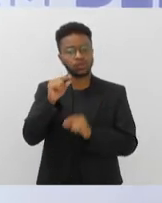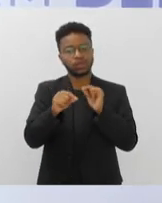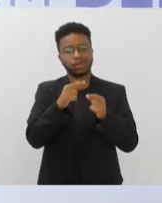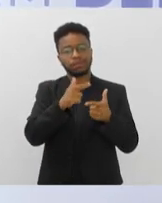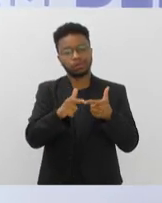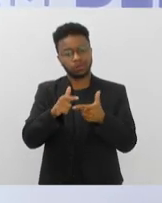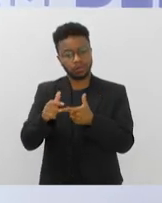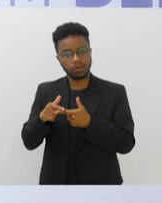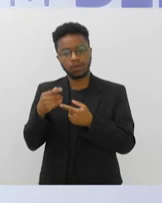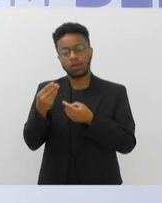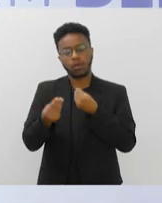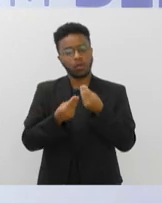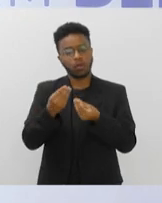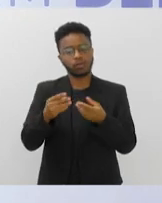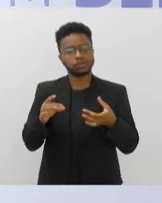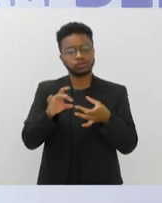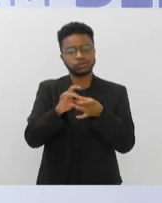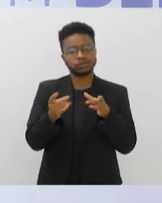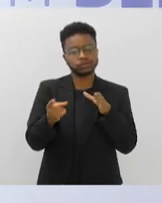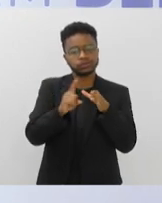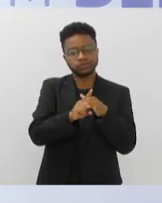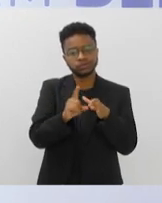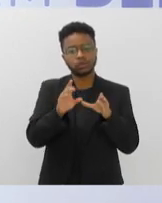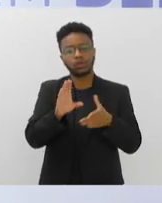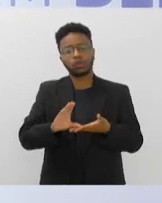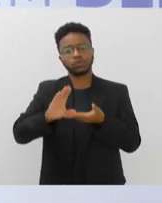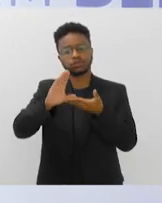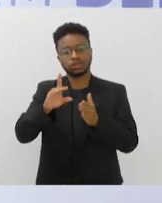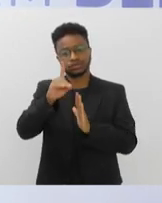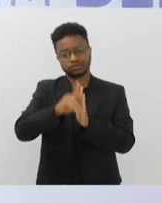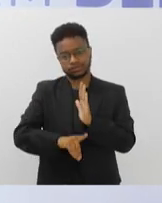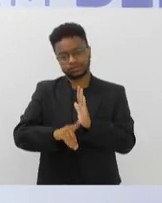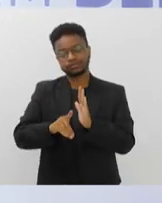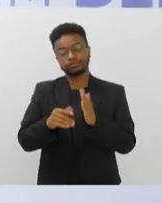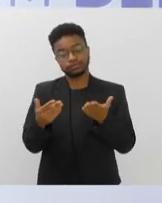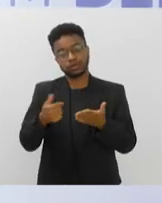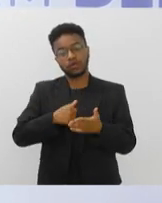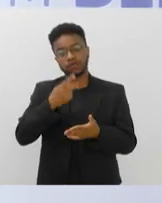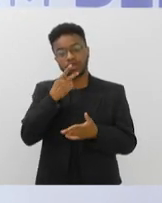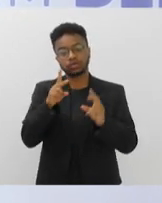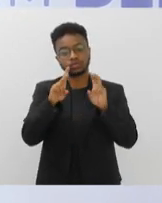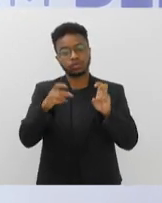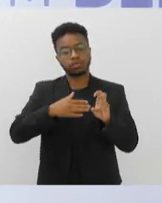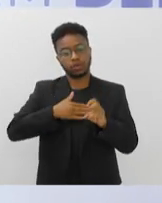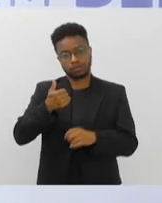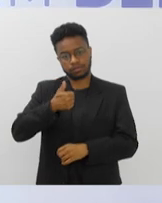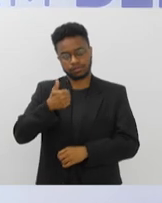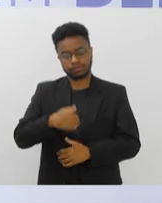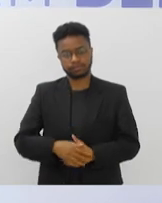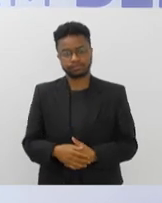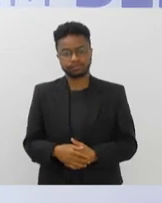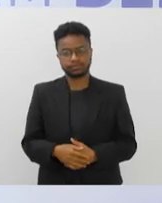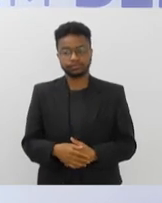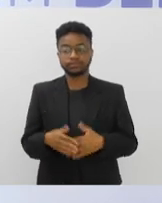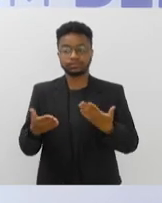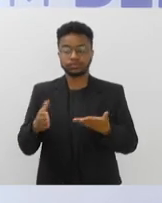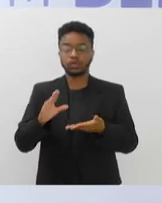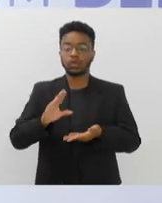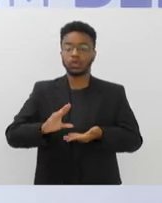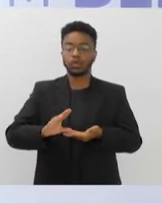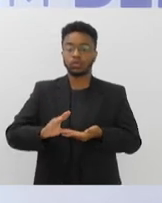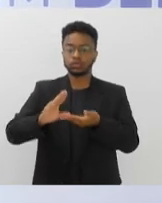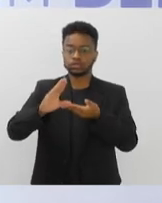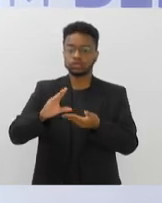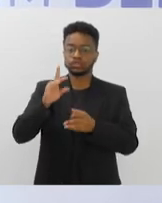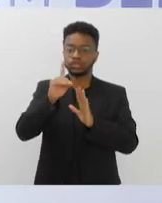estar em um conselho de direitos e eu falo isso do meu em primeiro lugar então os conselhos de direitos acabam falando eh eh em políticas públicas